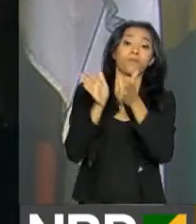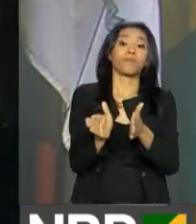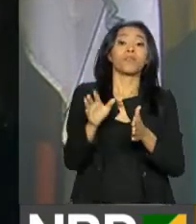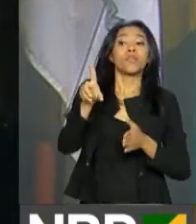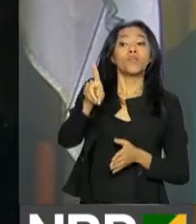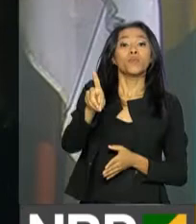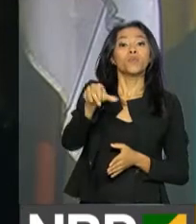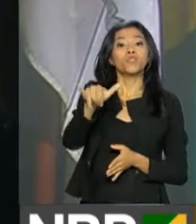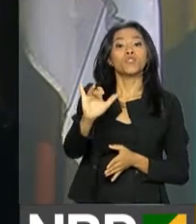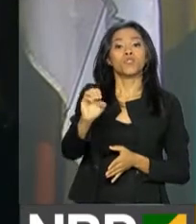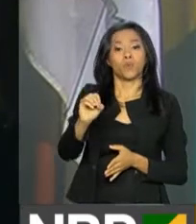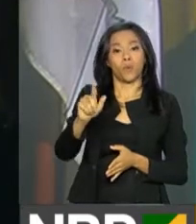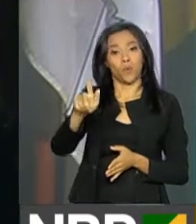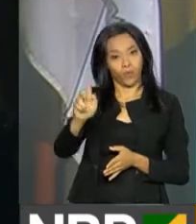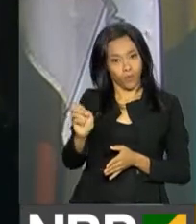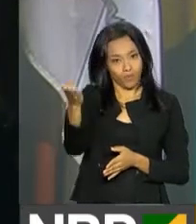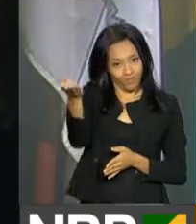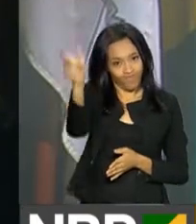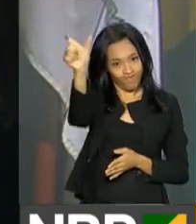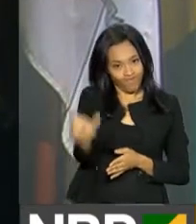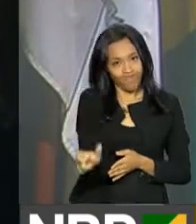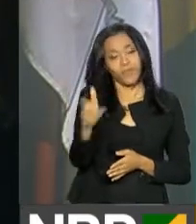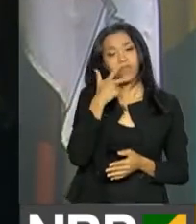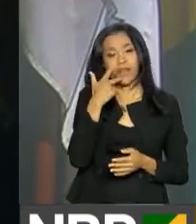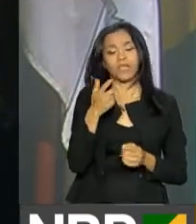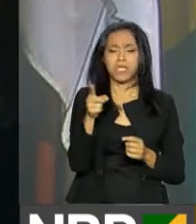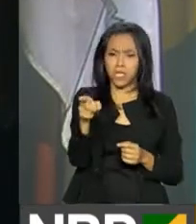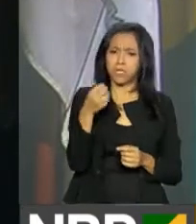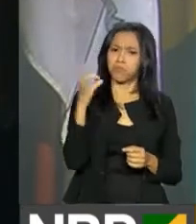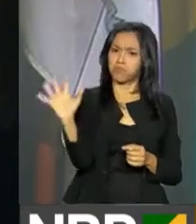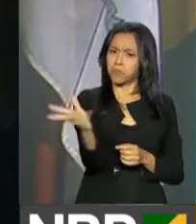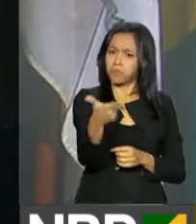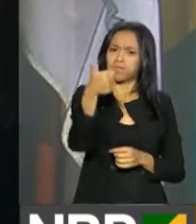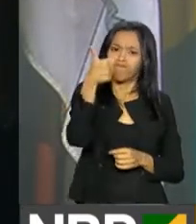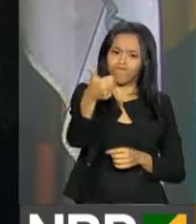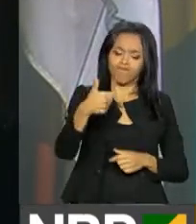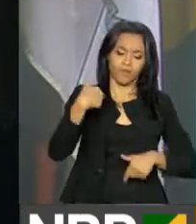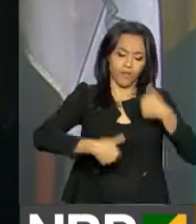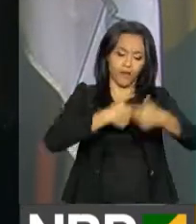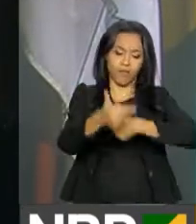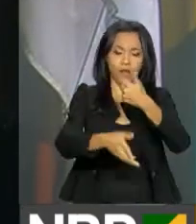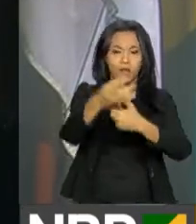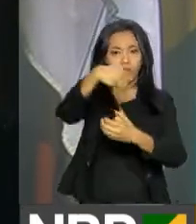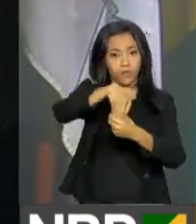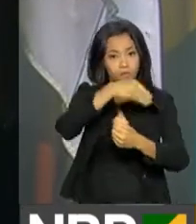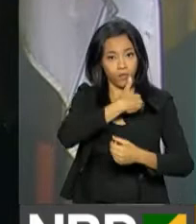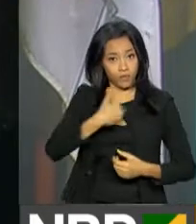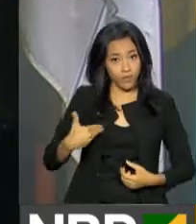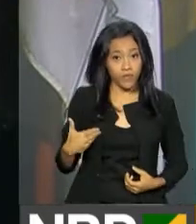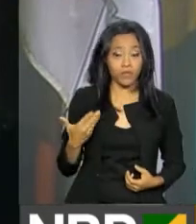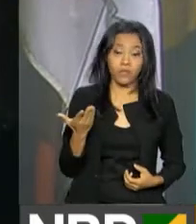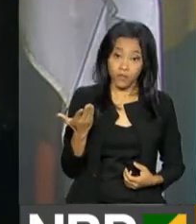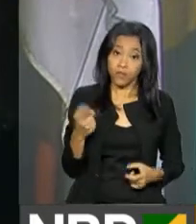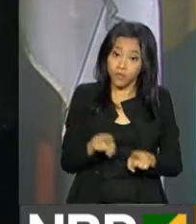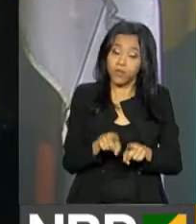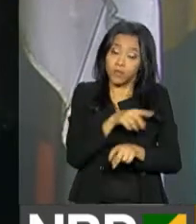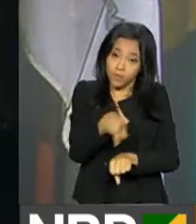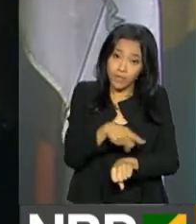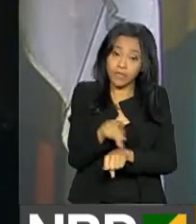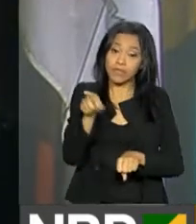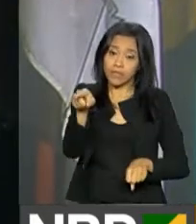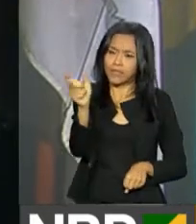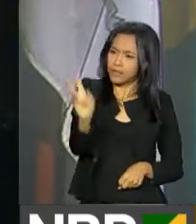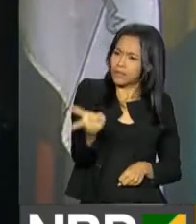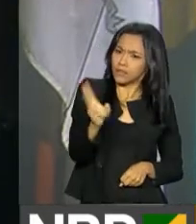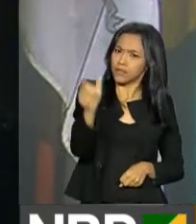eu devo dizer que ele prestou também investir mais em serviços ao nosso governo e ao país desde o primeiro momento